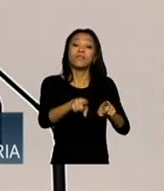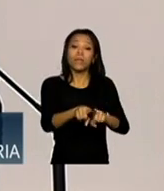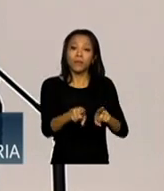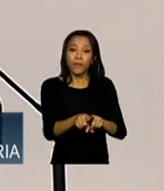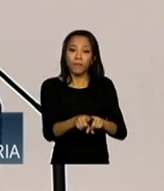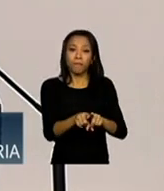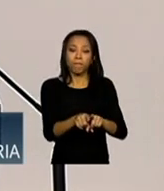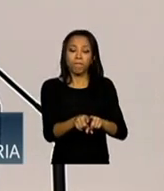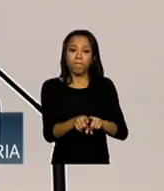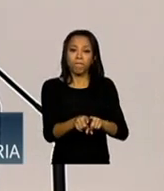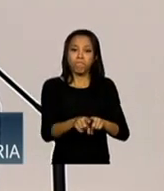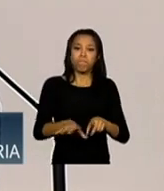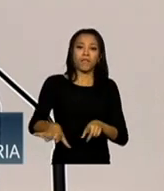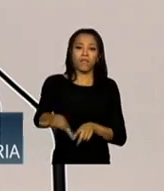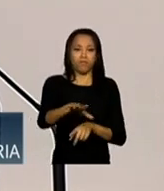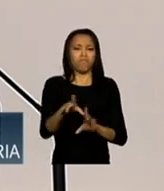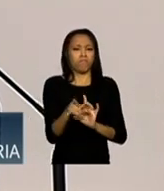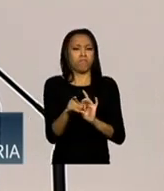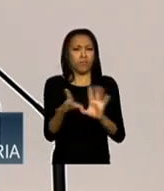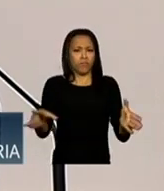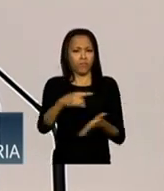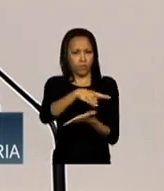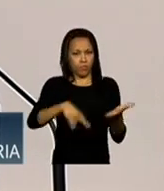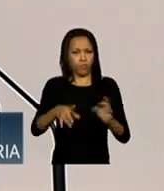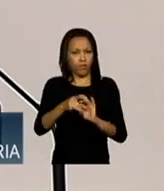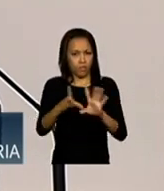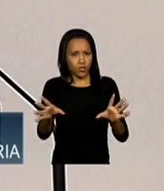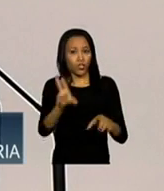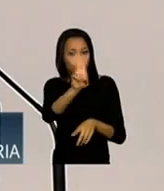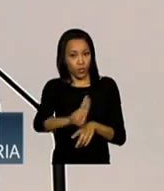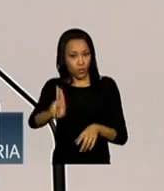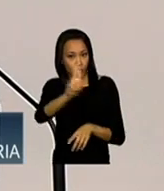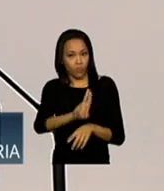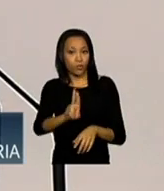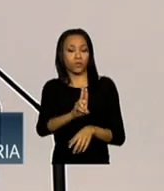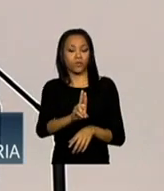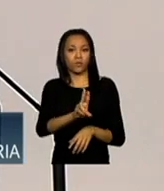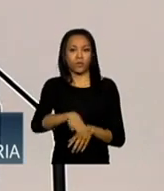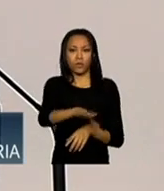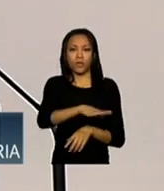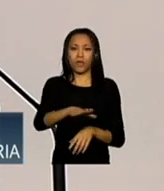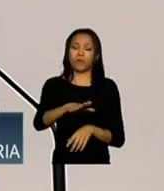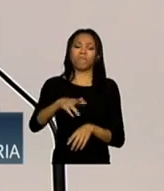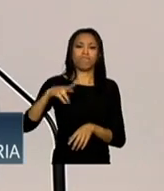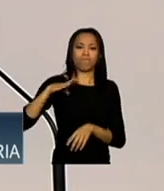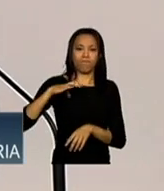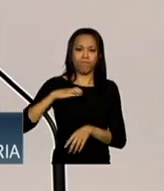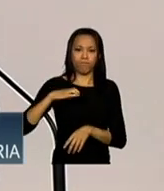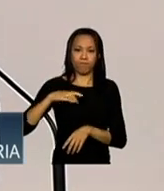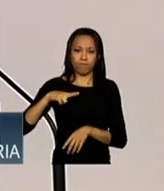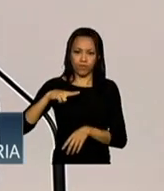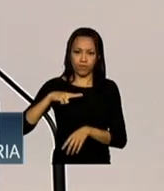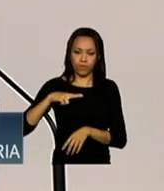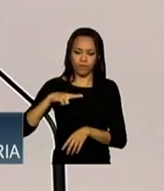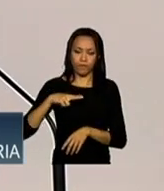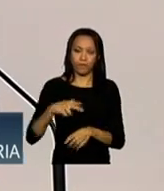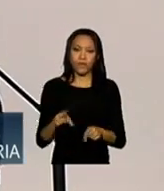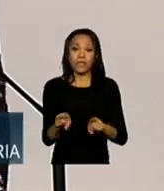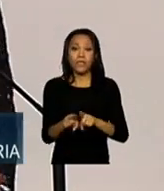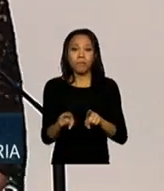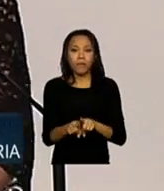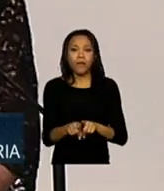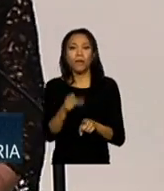no que se refere à autorização de terminais de uso privativo, os TUPs. No caso